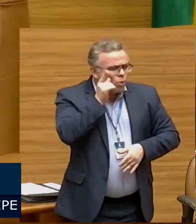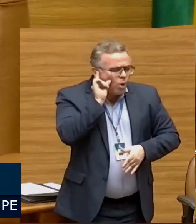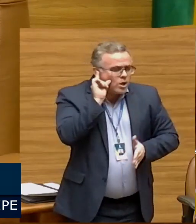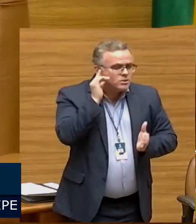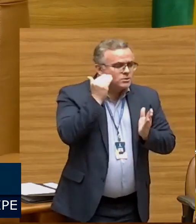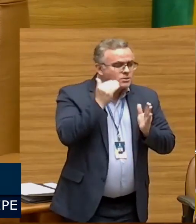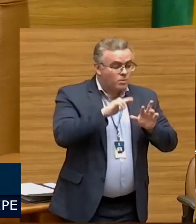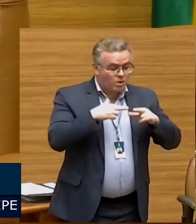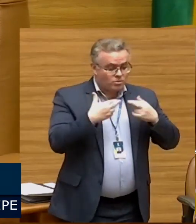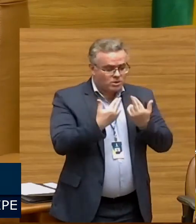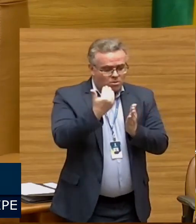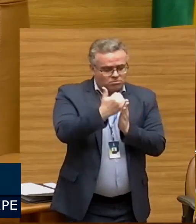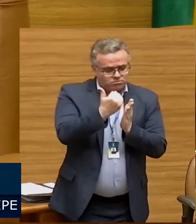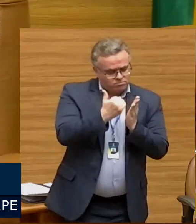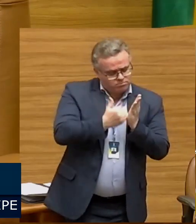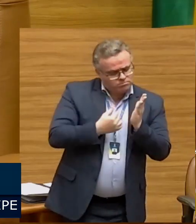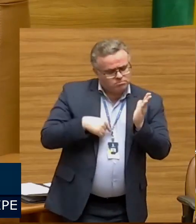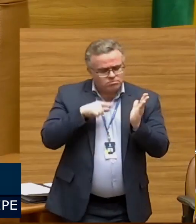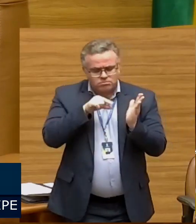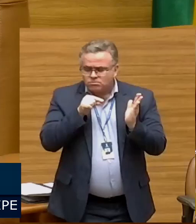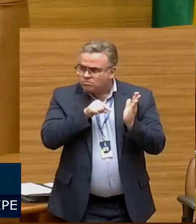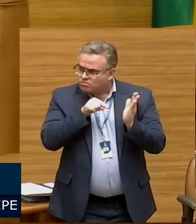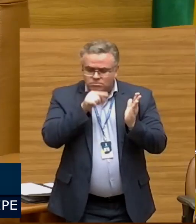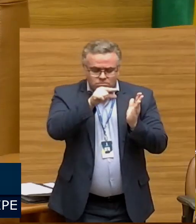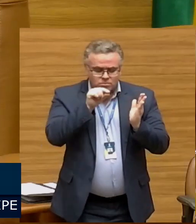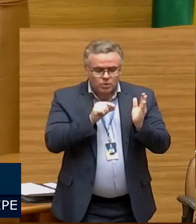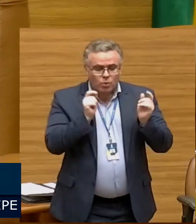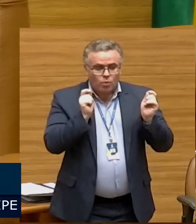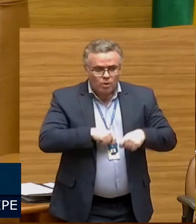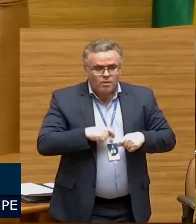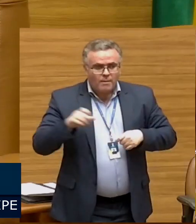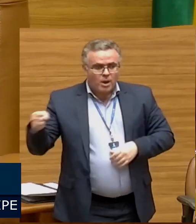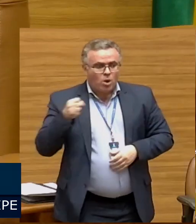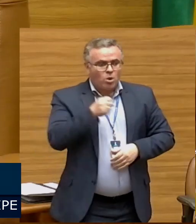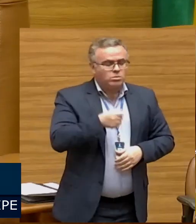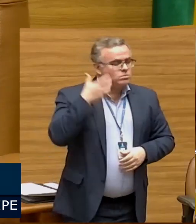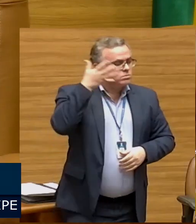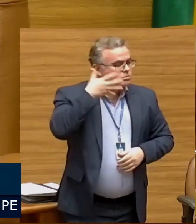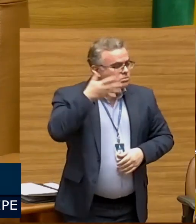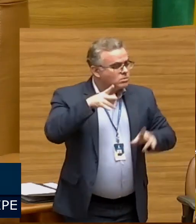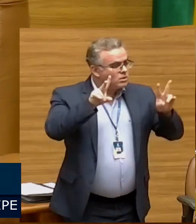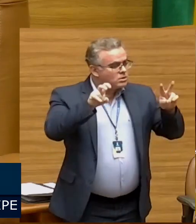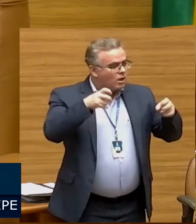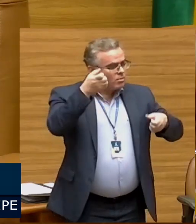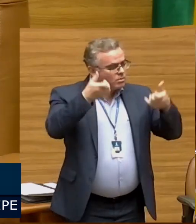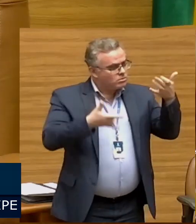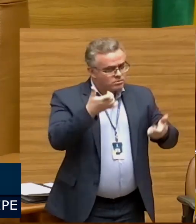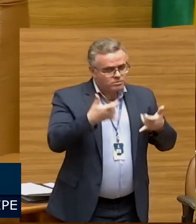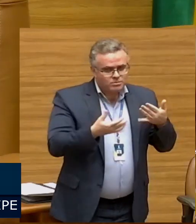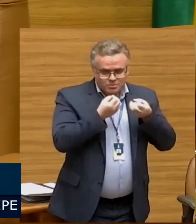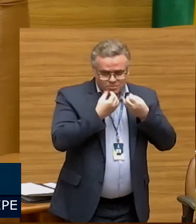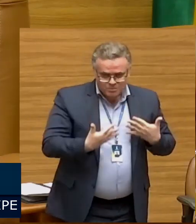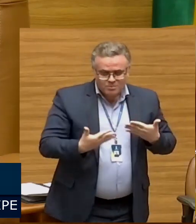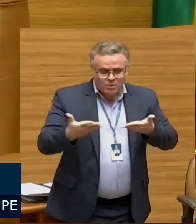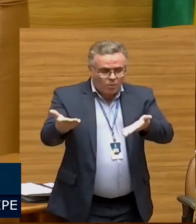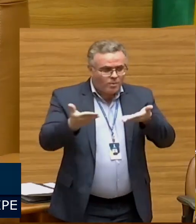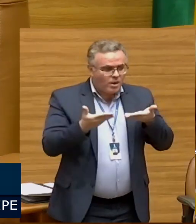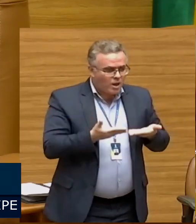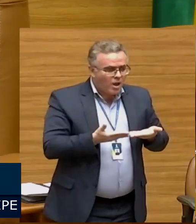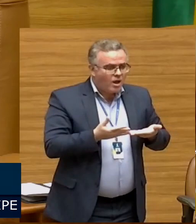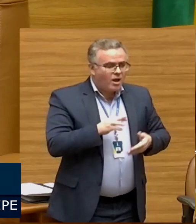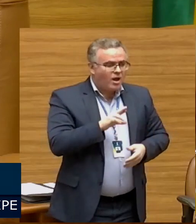uma reunião para selecionar, para ver algumas pessoas que pudessem trazer alguns assuntos. Vou convidar Rafael